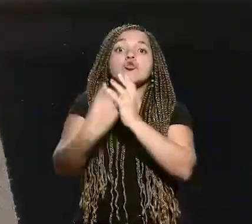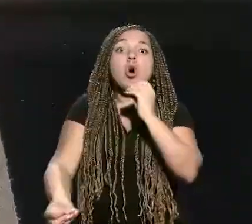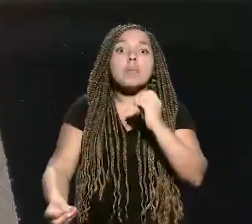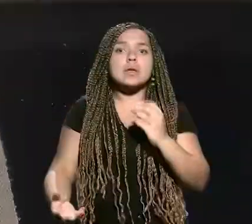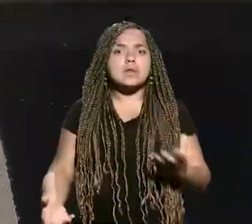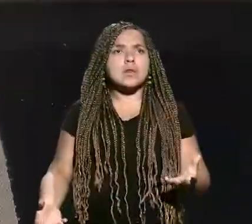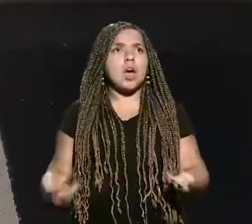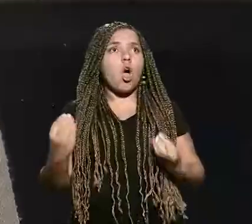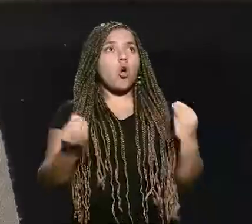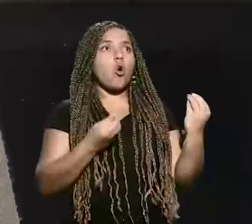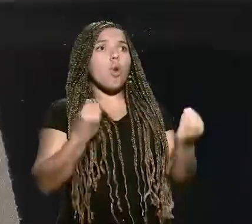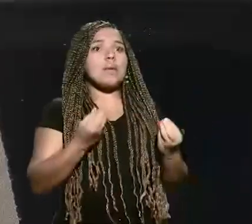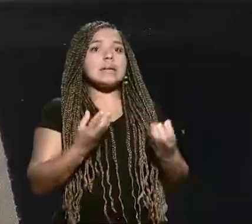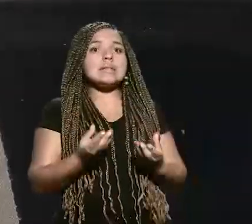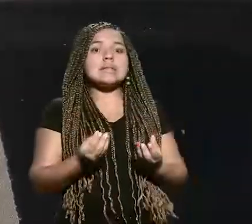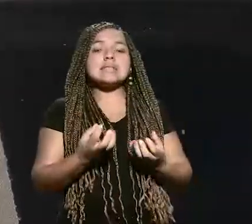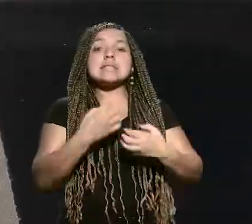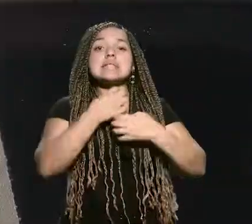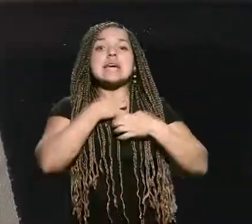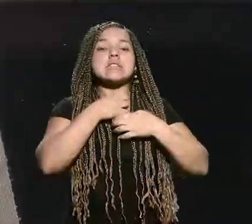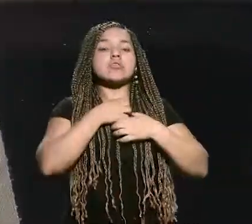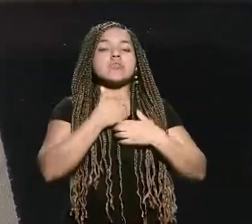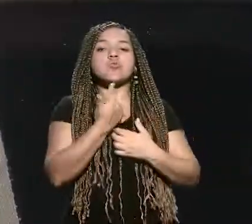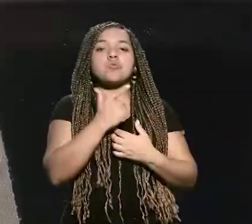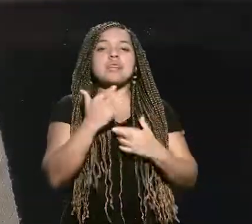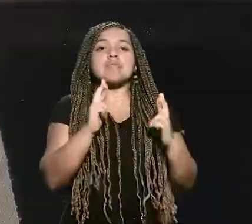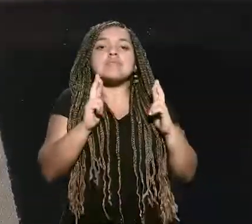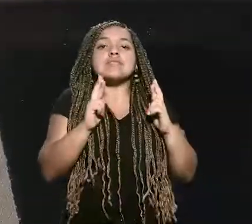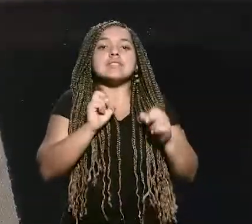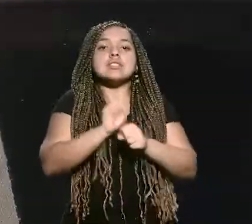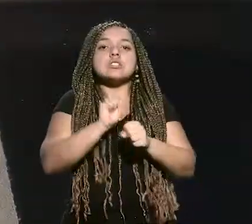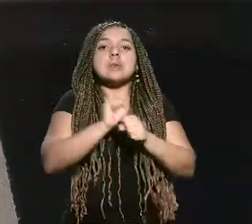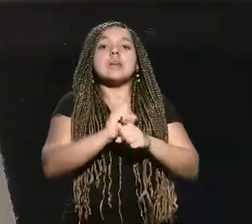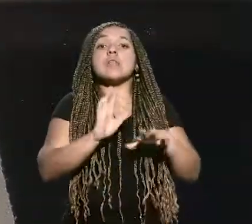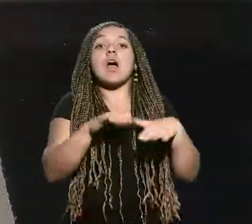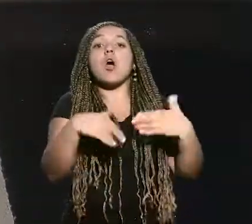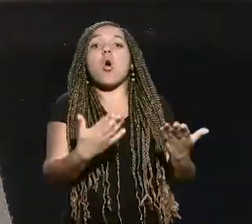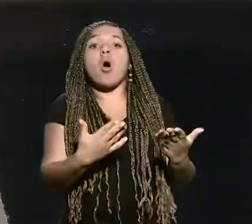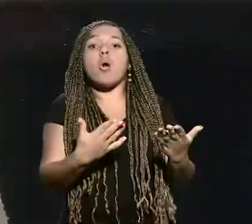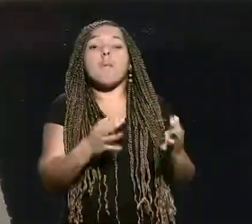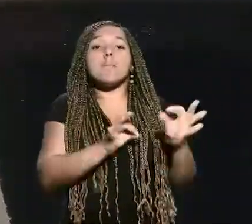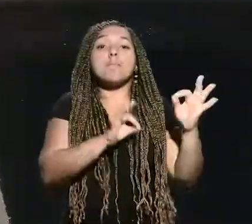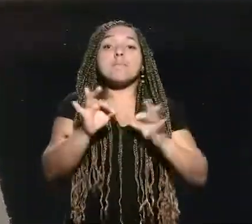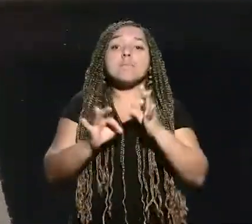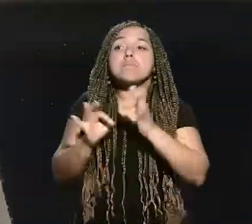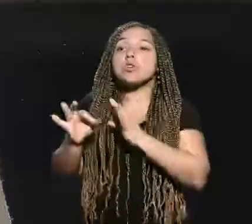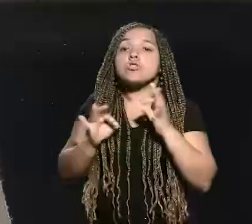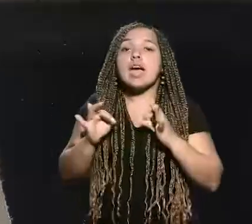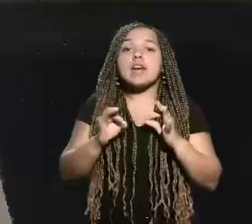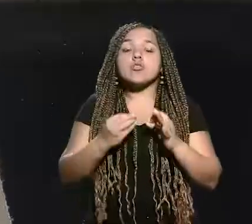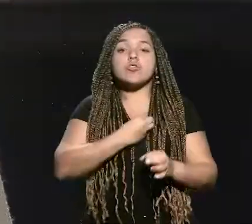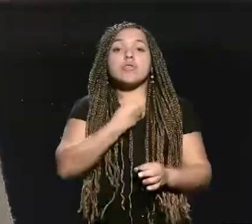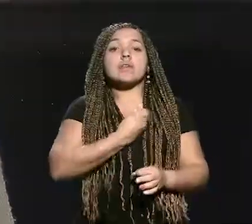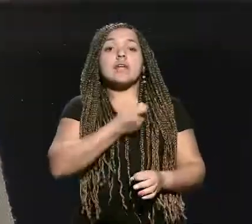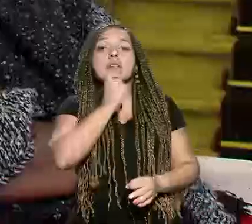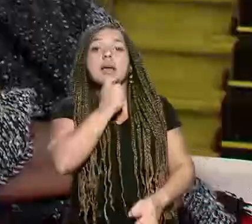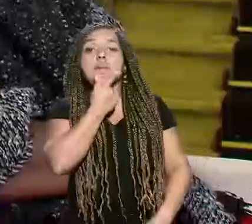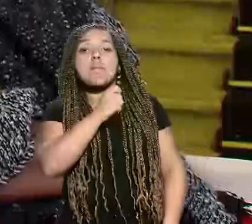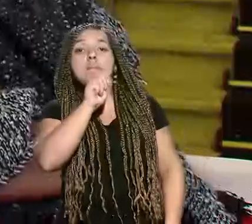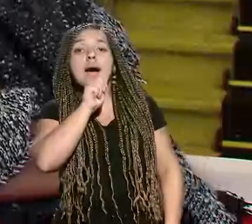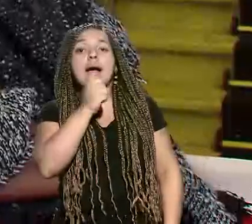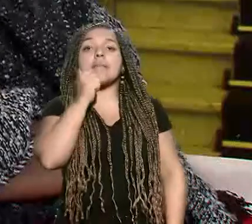Eu repito isso, dos menores salários, quando tem salário, né? As mulheres negras, sobretudo, e a juventude